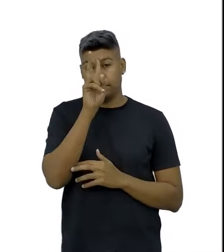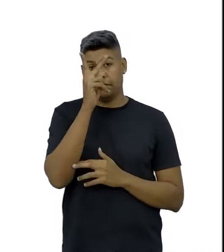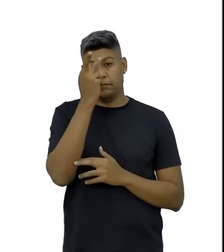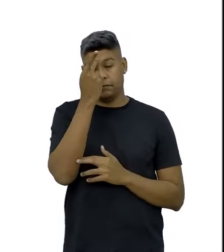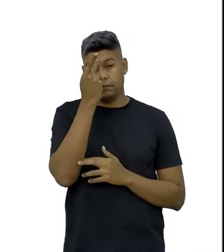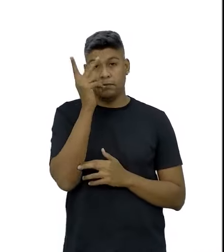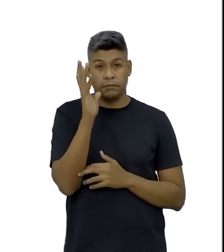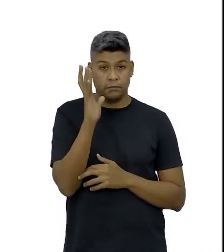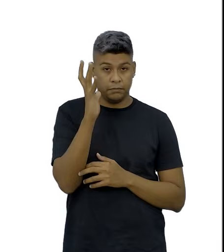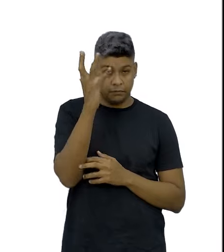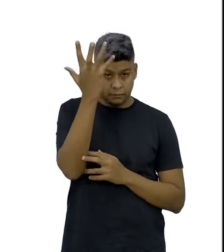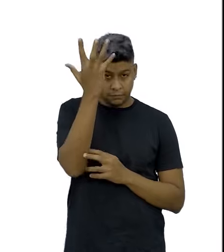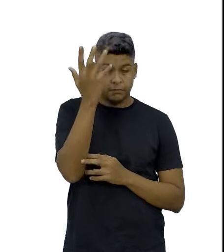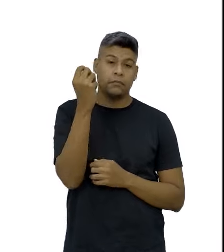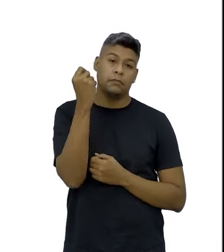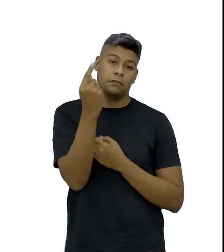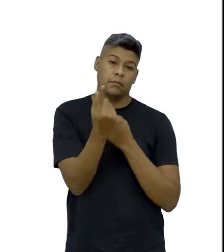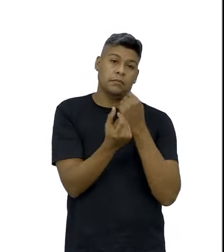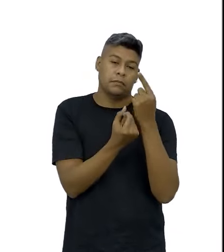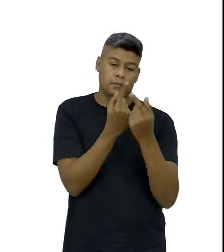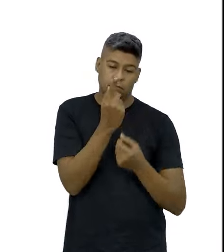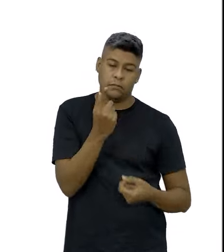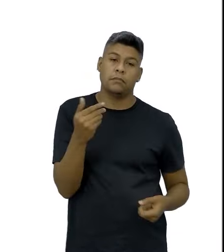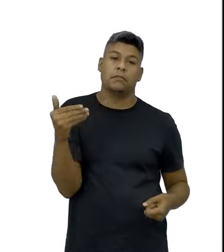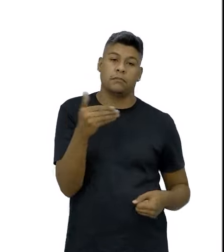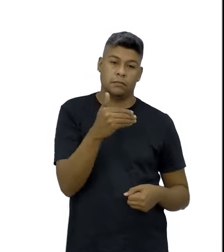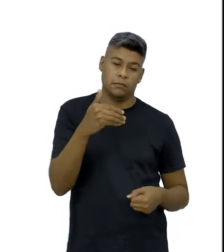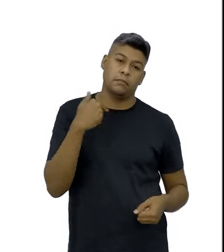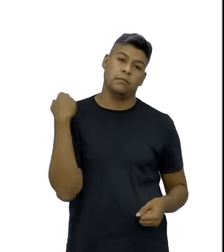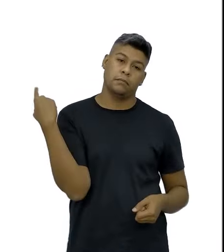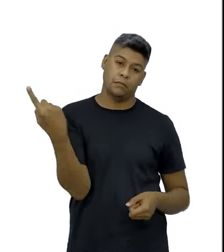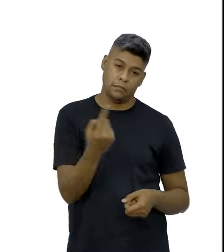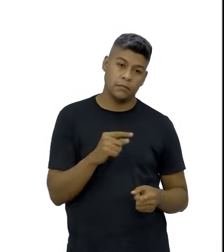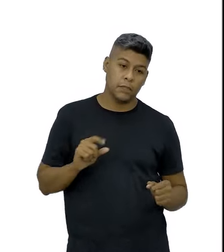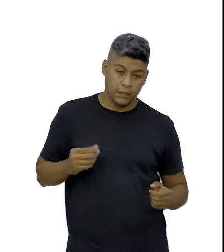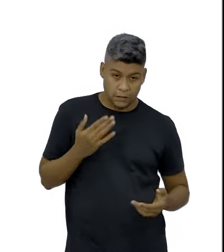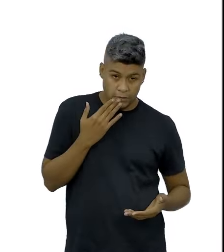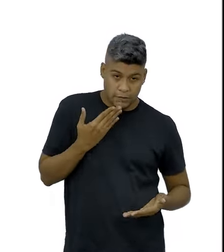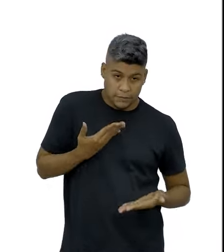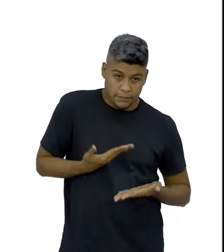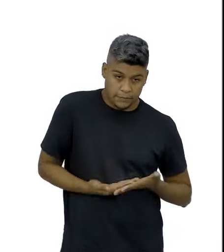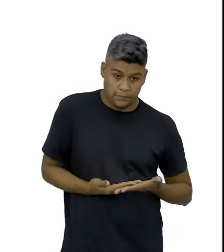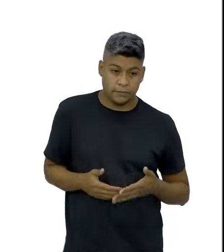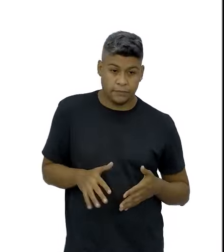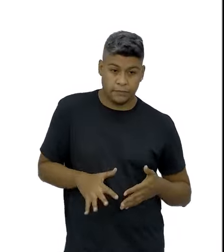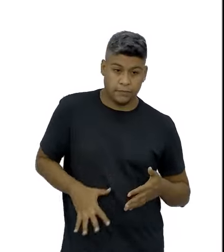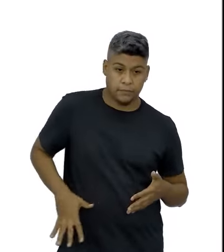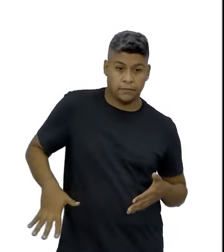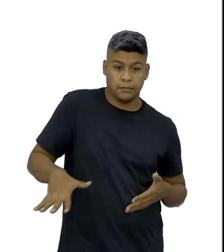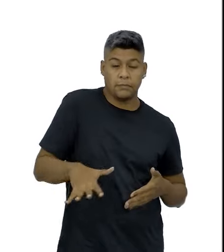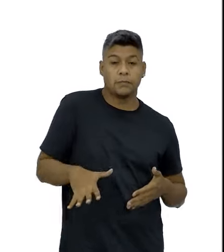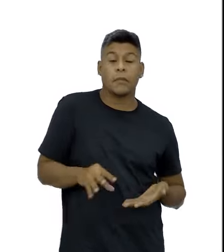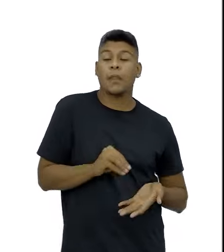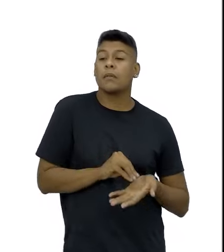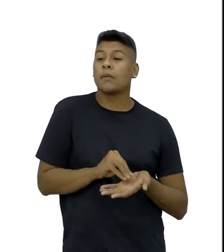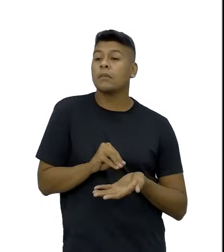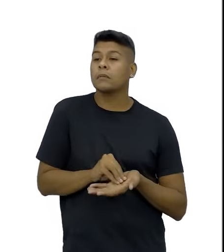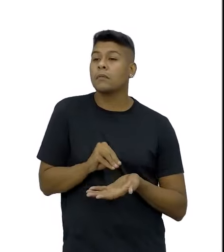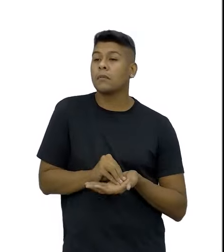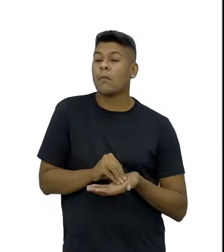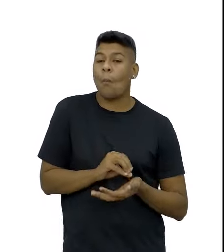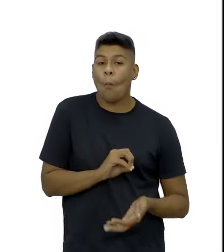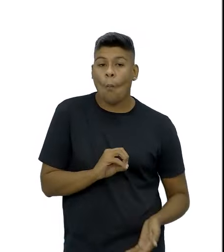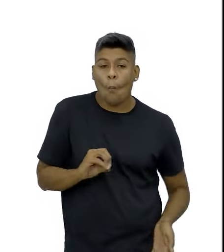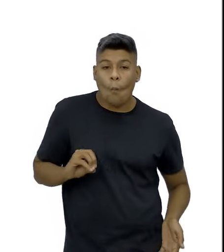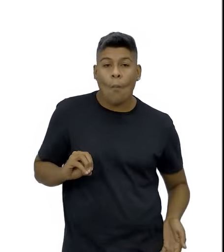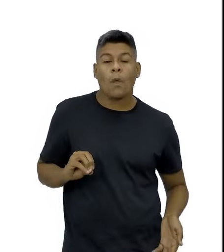ser cometido com alguma frequência por nós, que é a crença de que os espaços em branco, eles